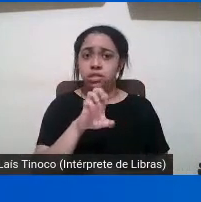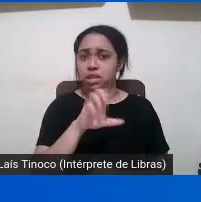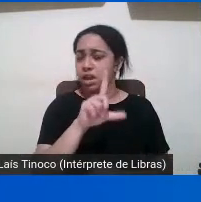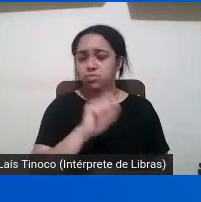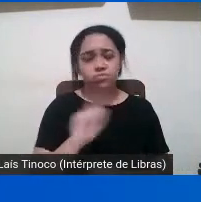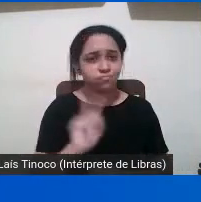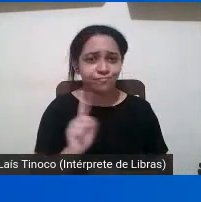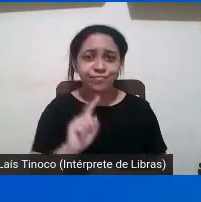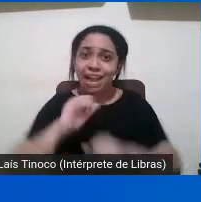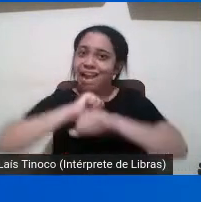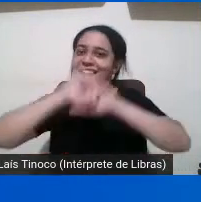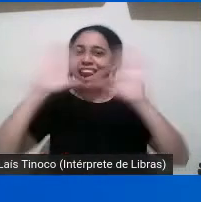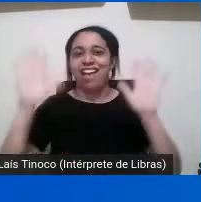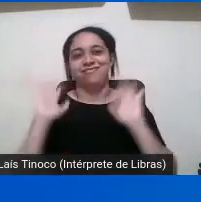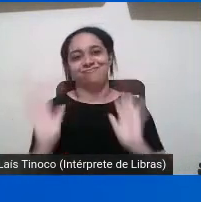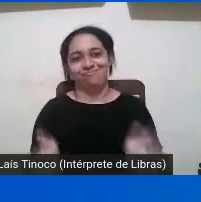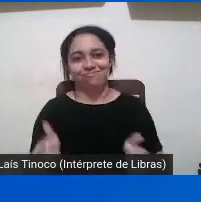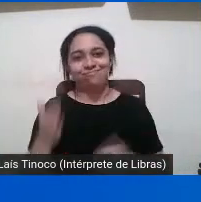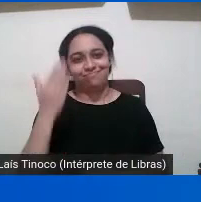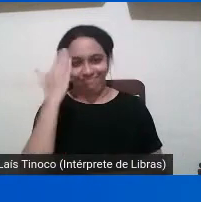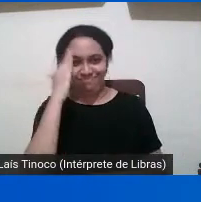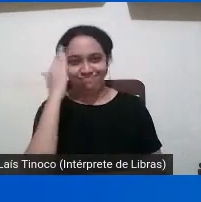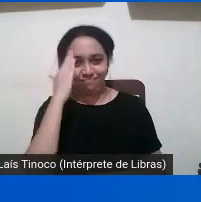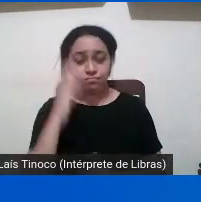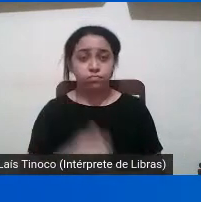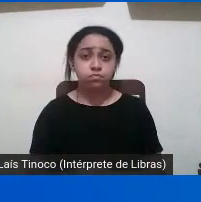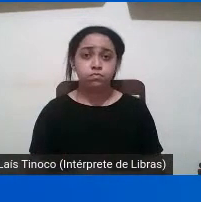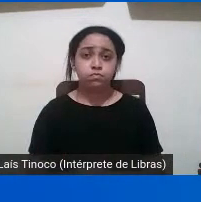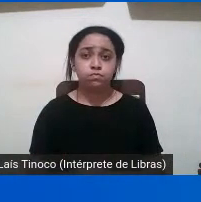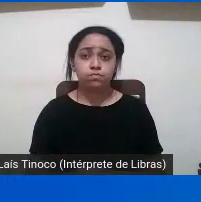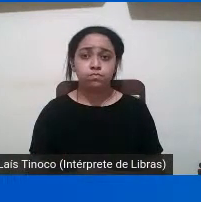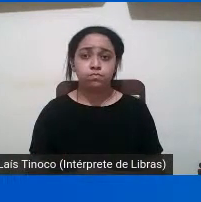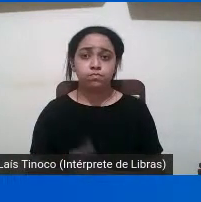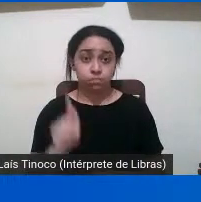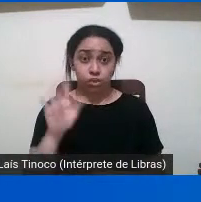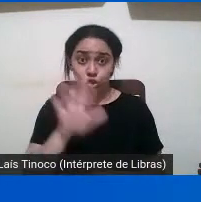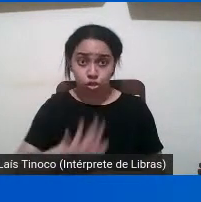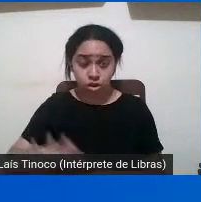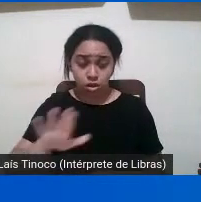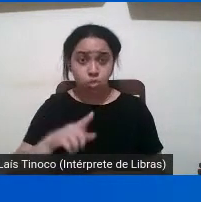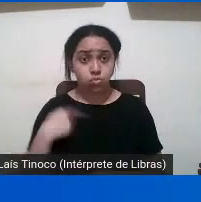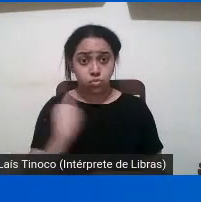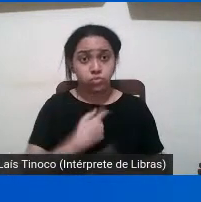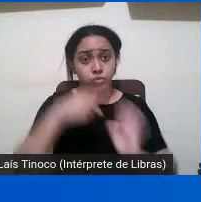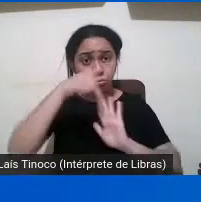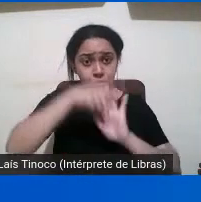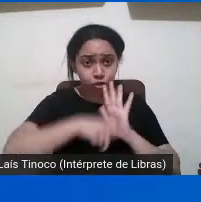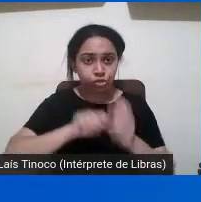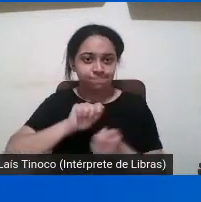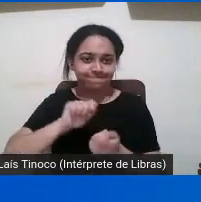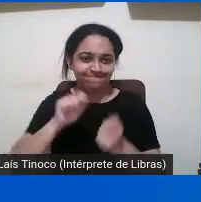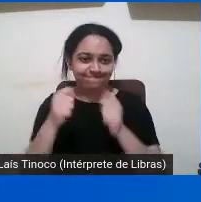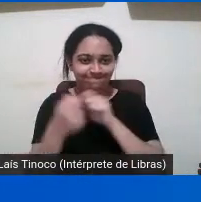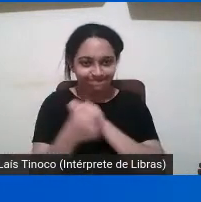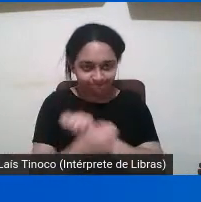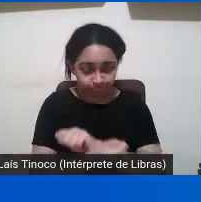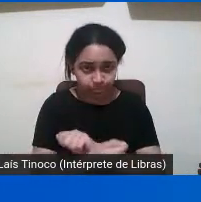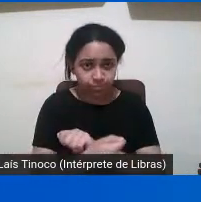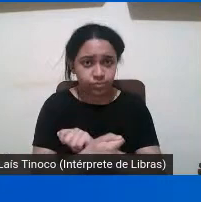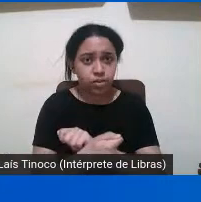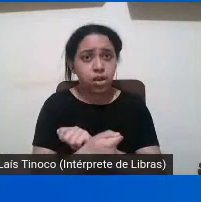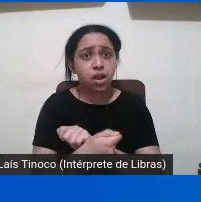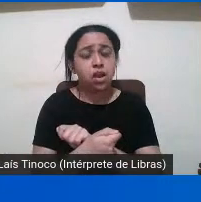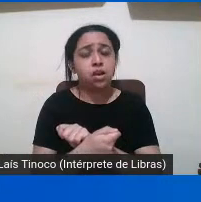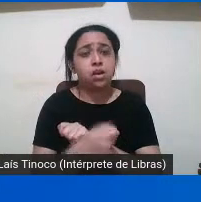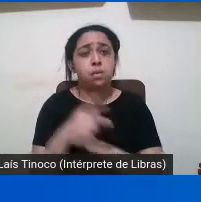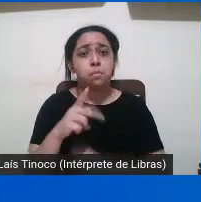de forma geral nosso o nosso projeto adaptou a proposta de ir morto